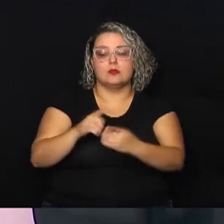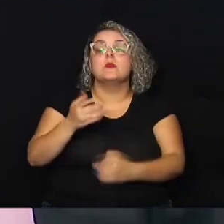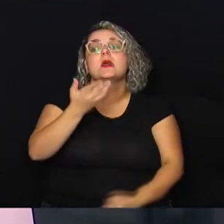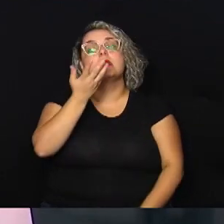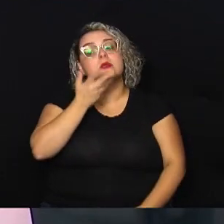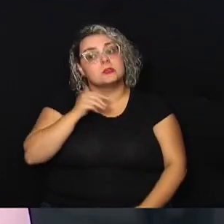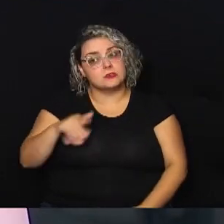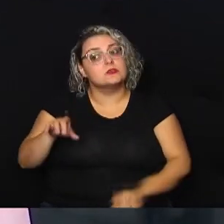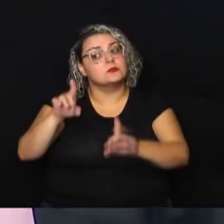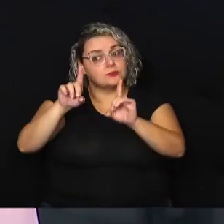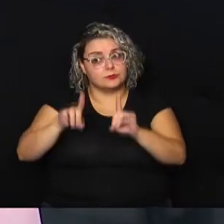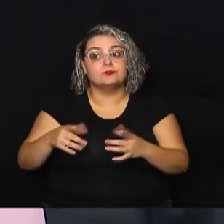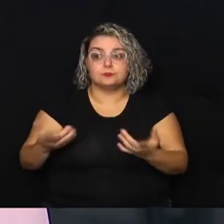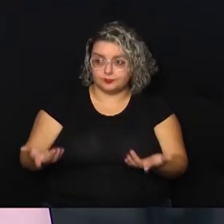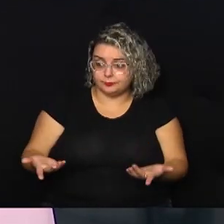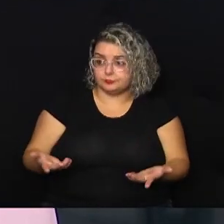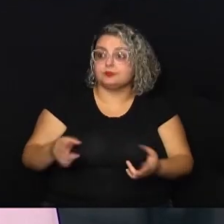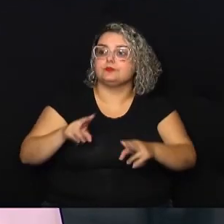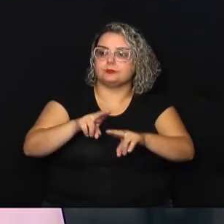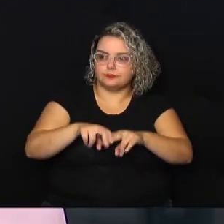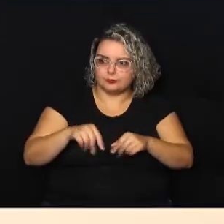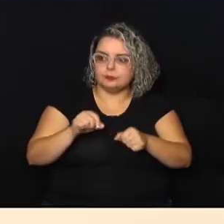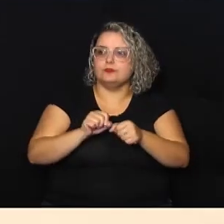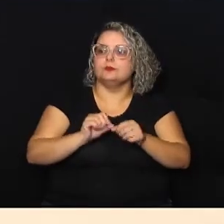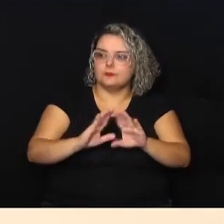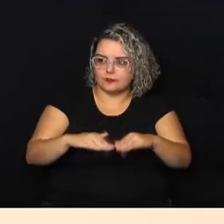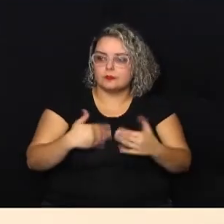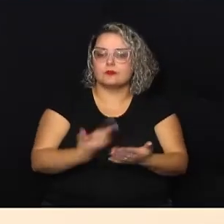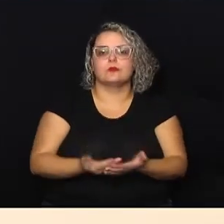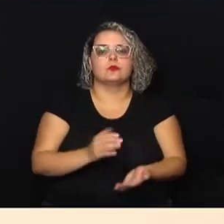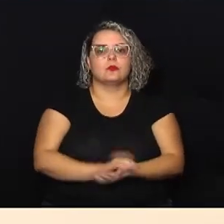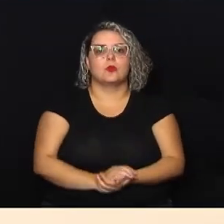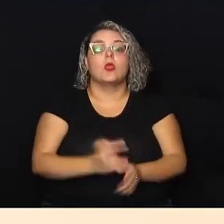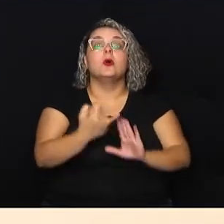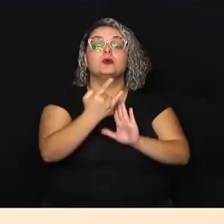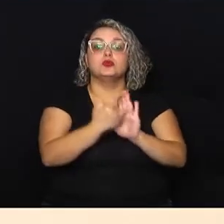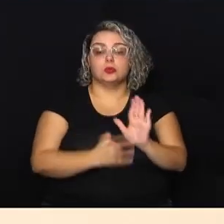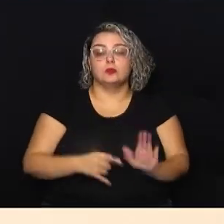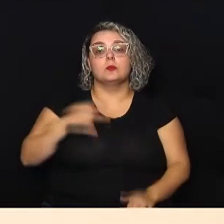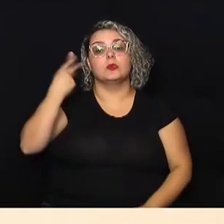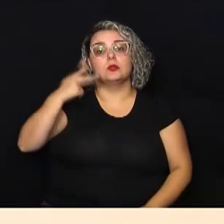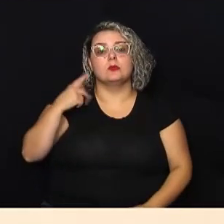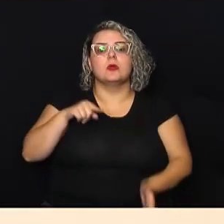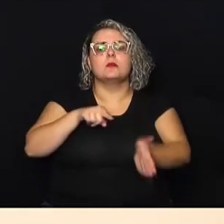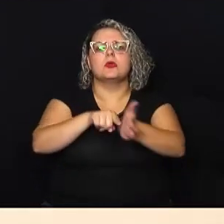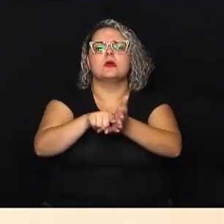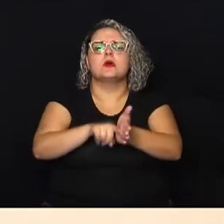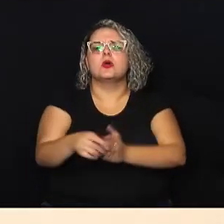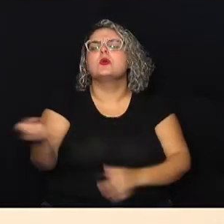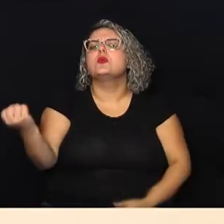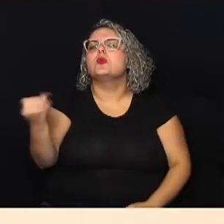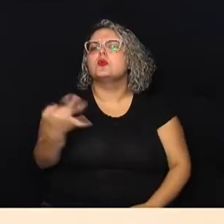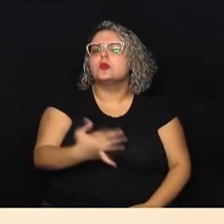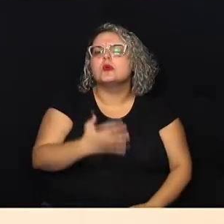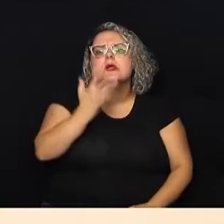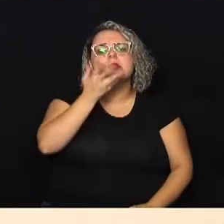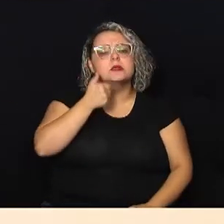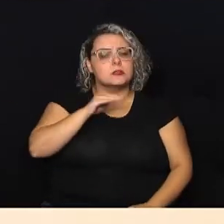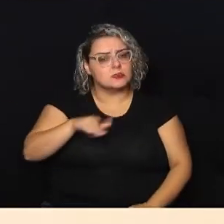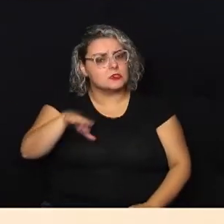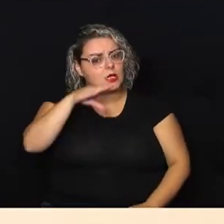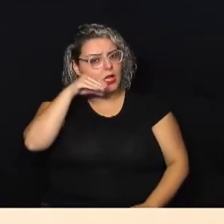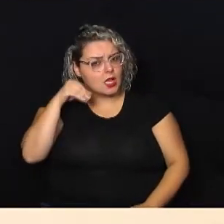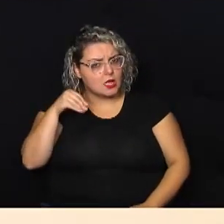com deficiências, né? Por isso eu fiz esse requerimento. No documento, a parlamentar questiona quantas crianças e adolescentes